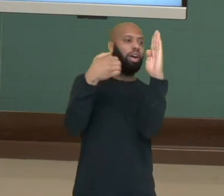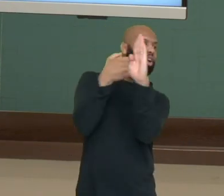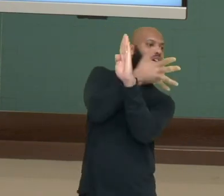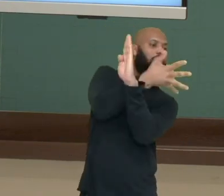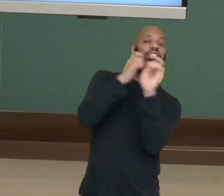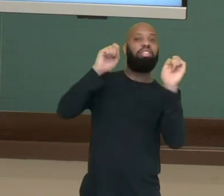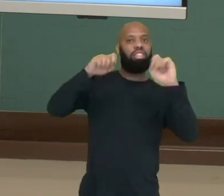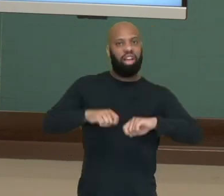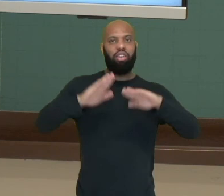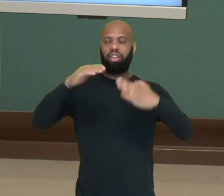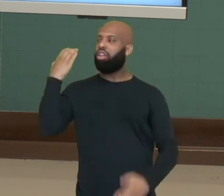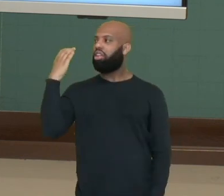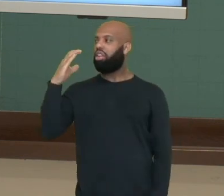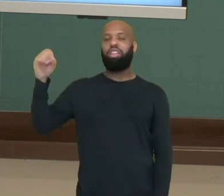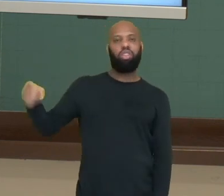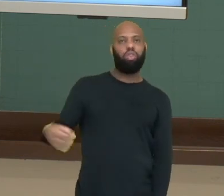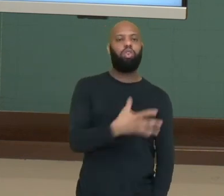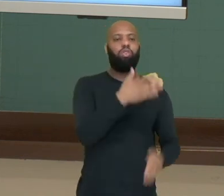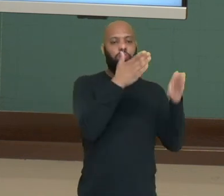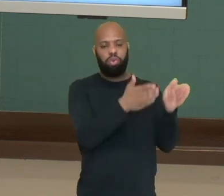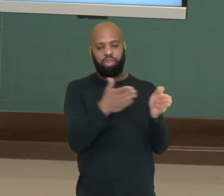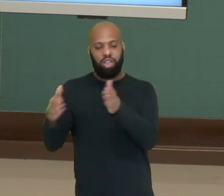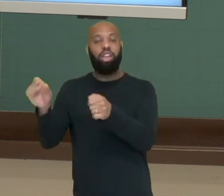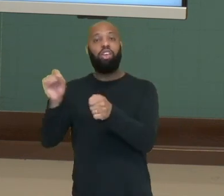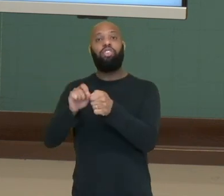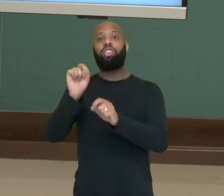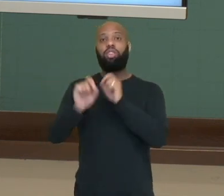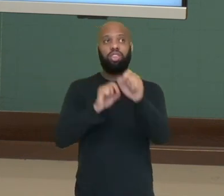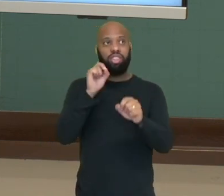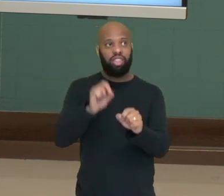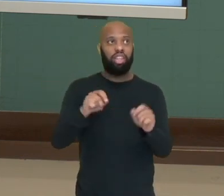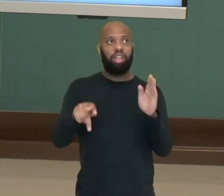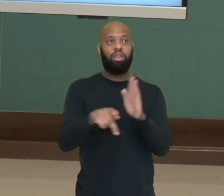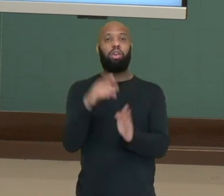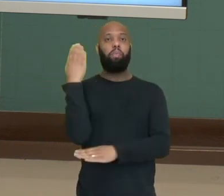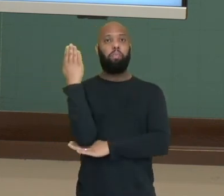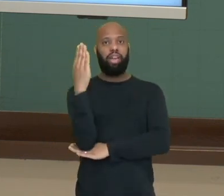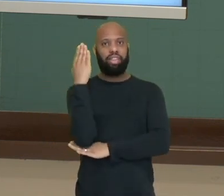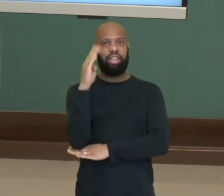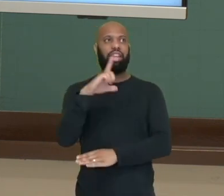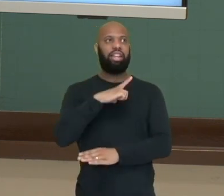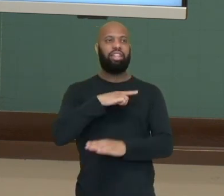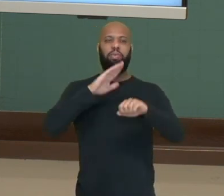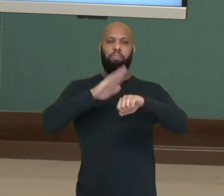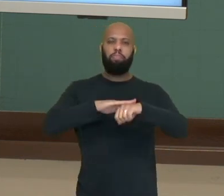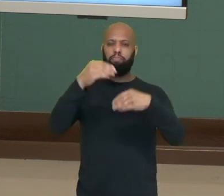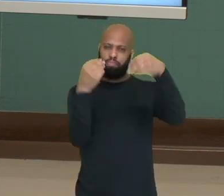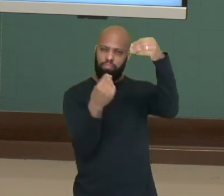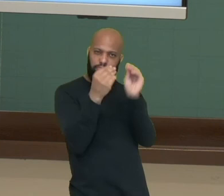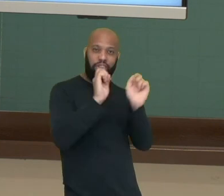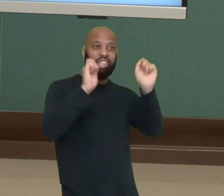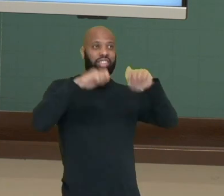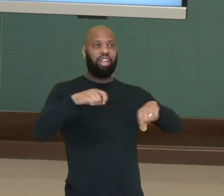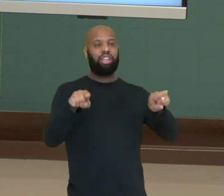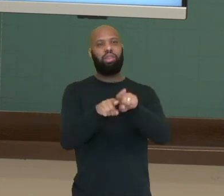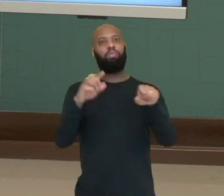conseguiram desenvolver um novo processo para fazer com que a madeira fique mais transparente e mais